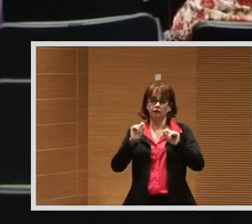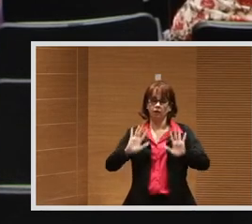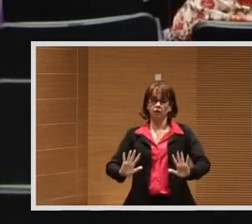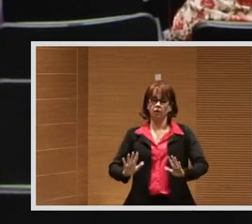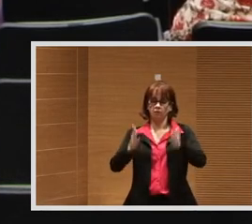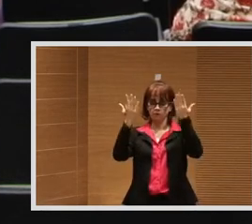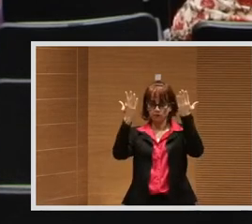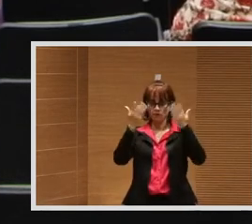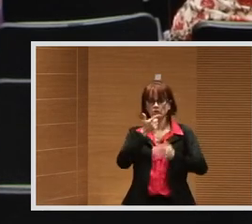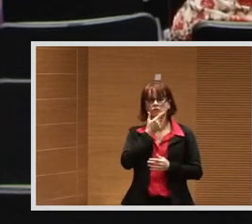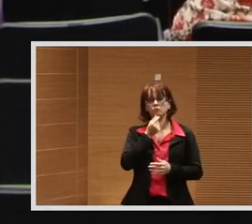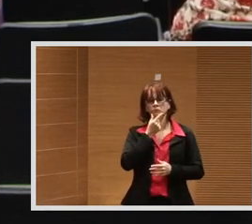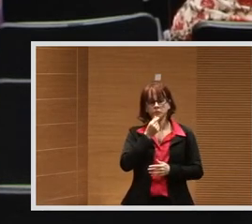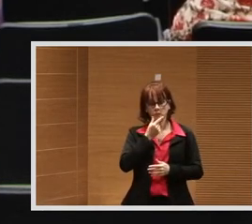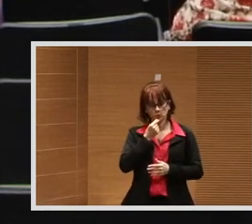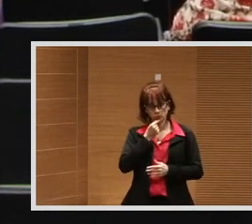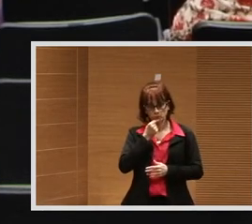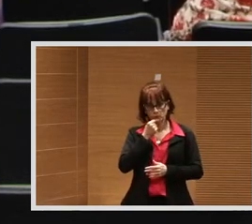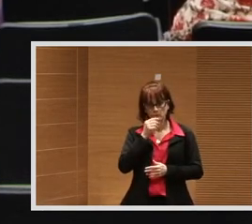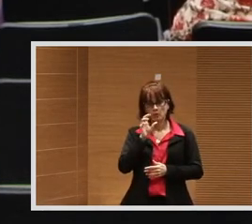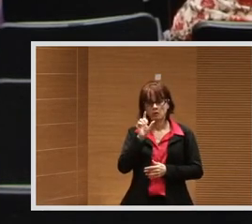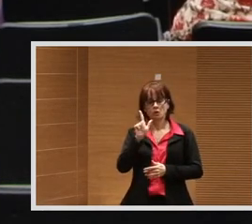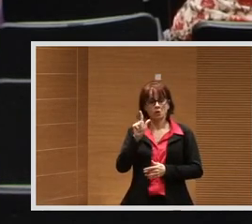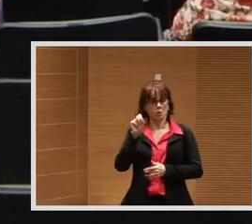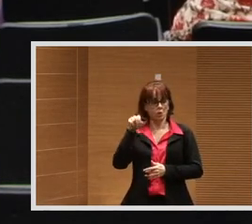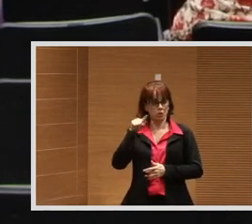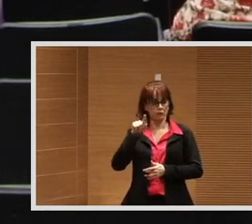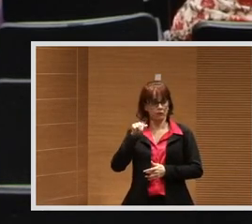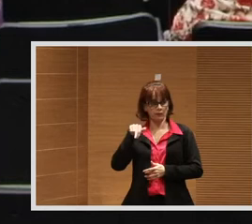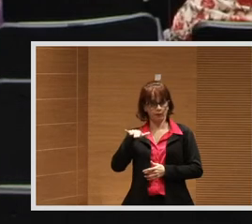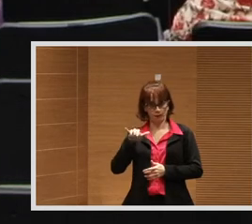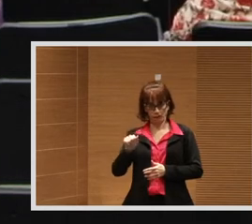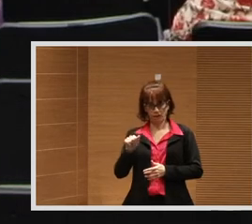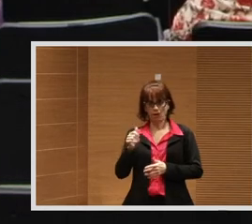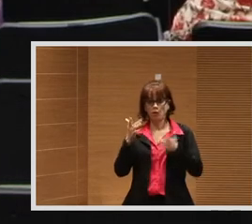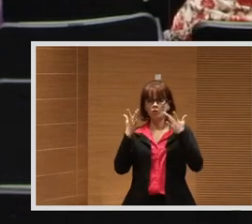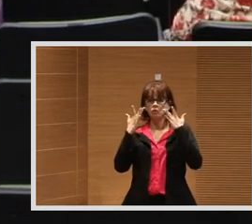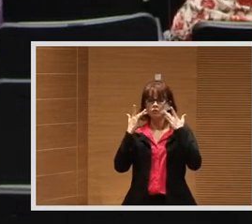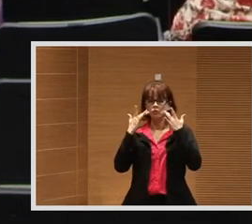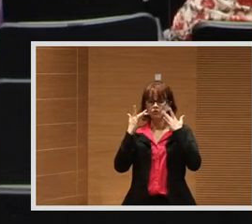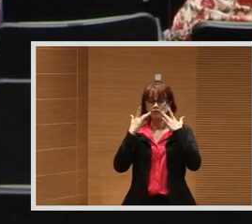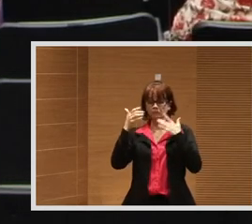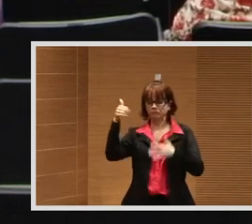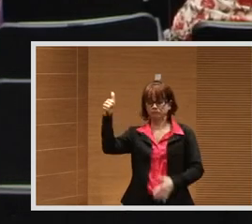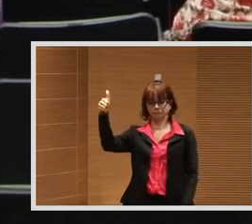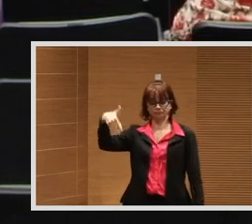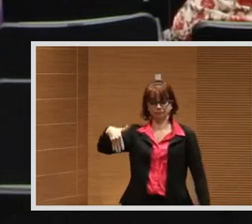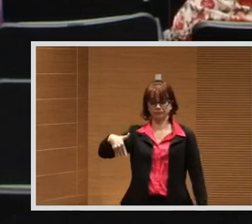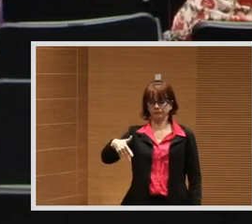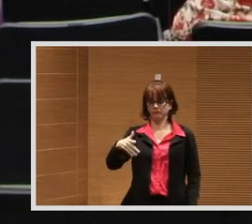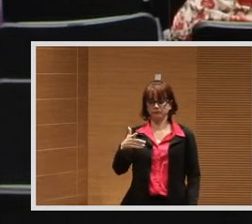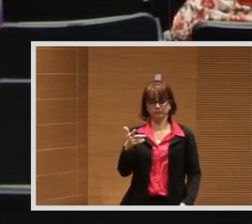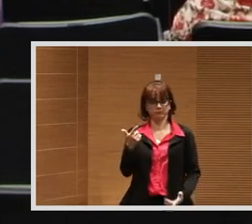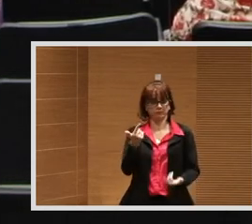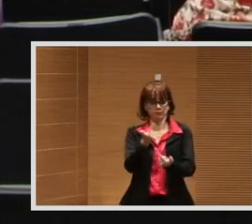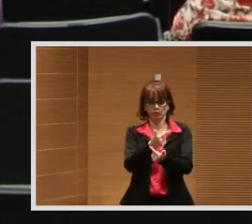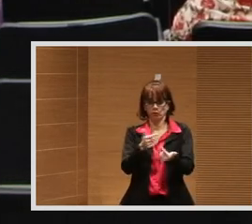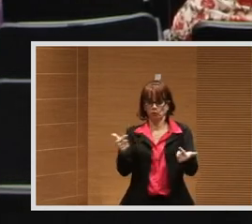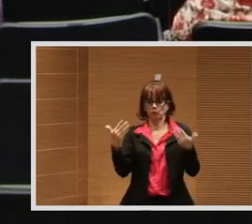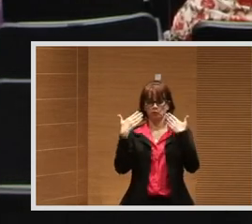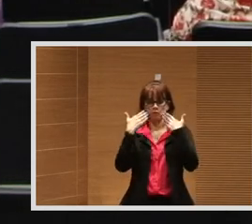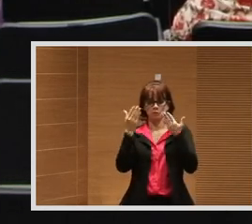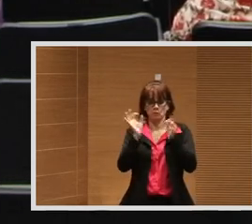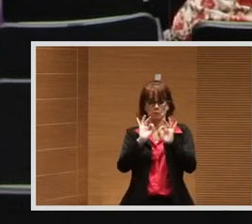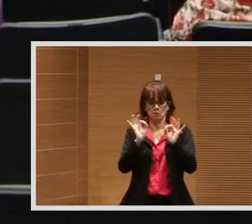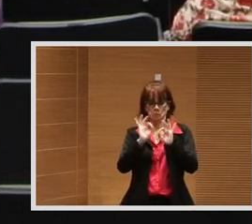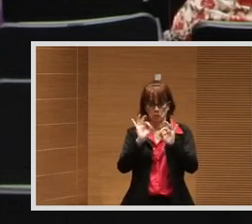um sucesso. O teatro estava às moscas, não tinha quase apresentação. O Rio de Janeiro, a